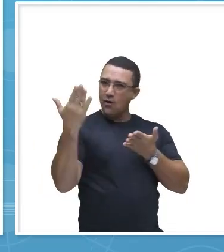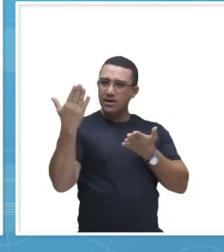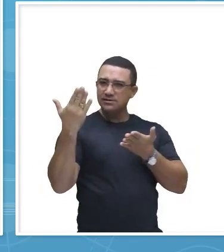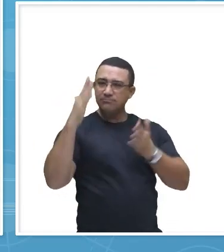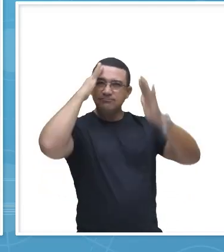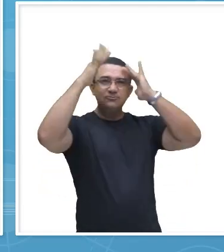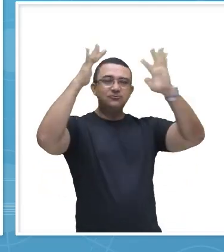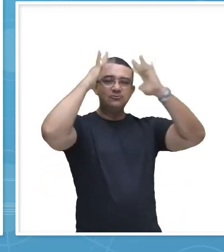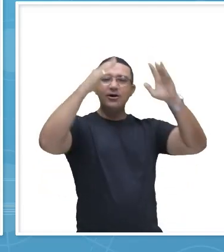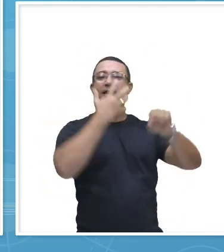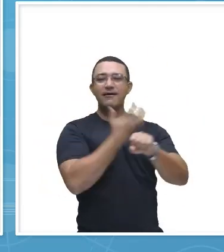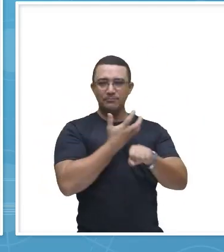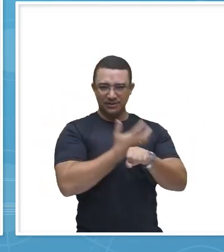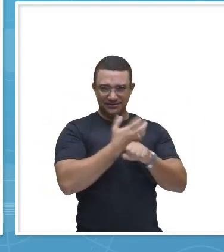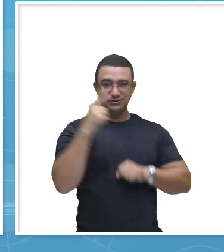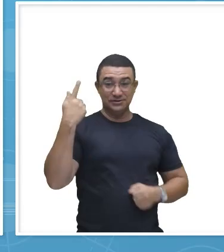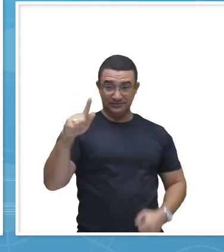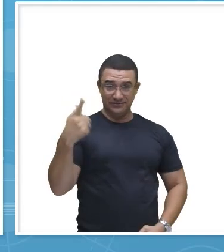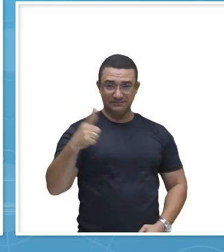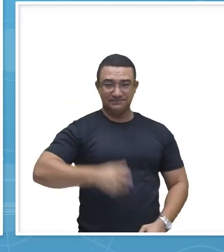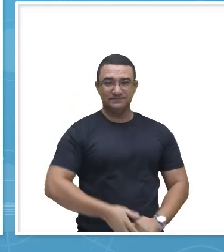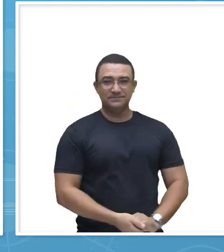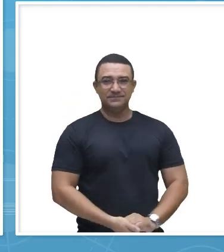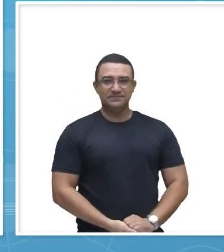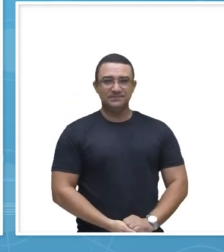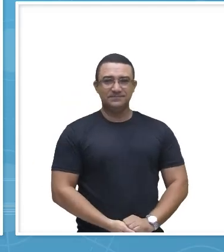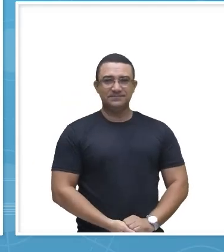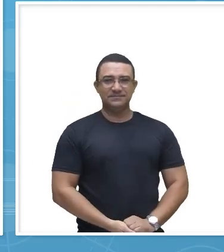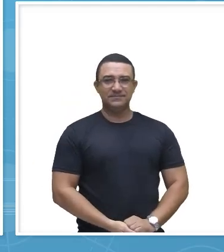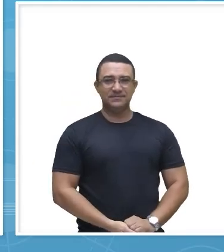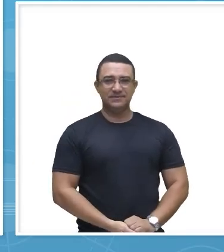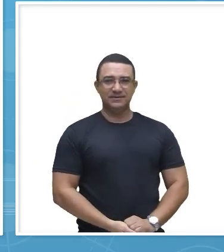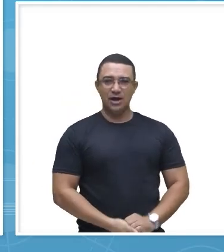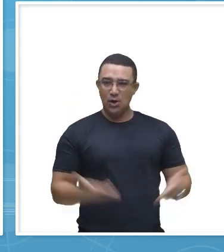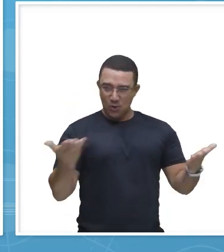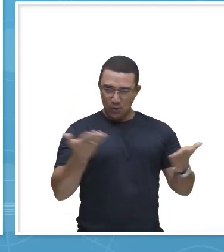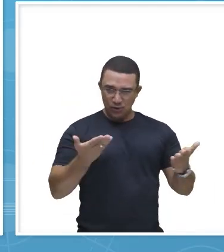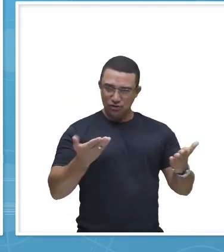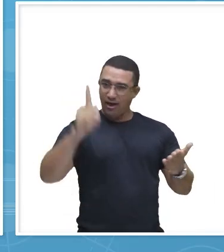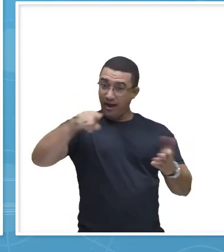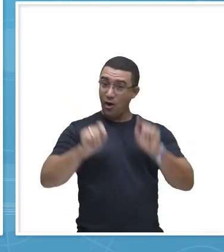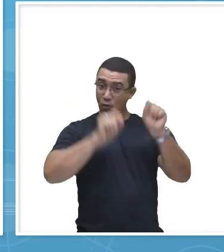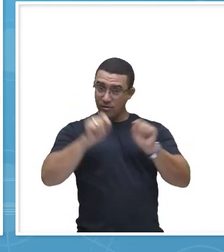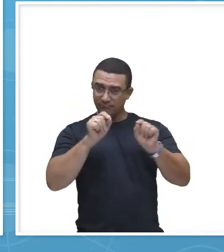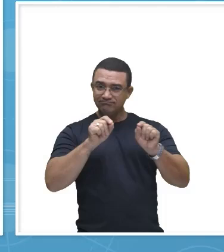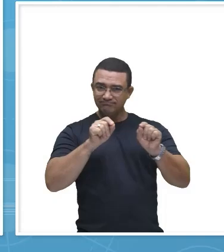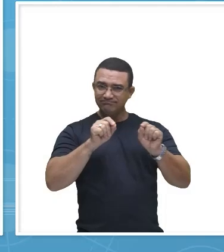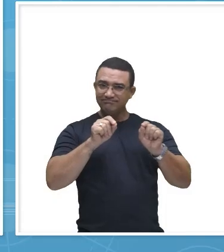pelo componente de Geografia. Vamos lá, pessoal. Hoje, nossa aula é a aula